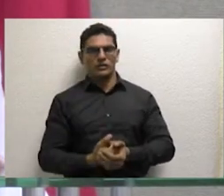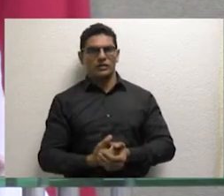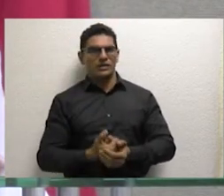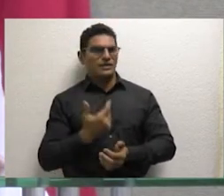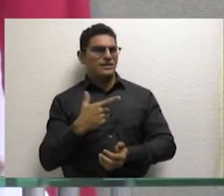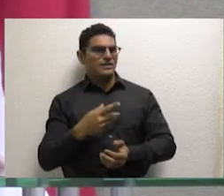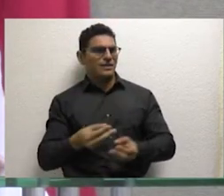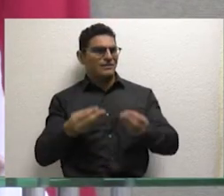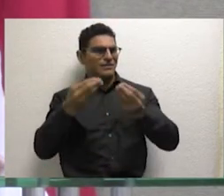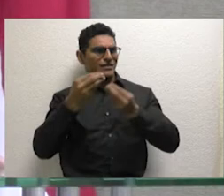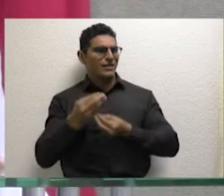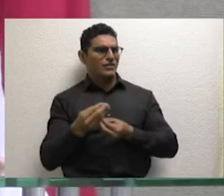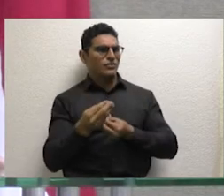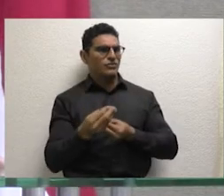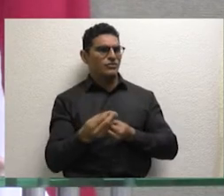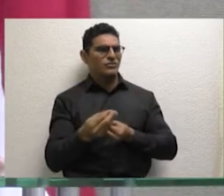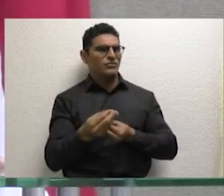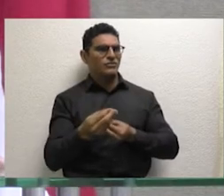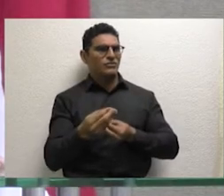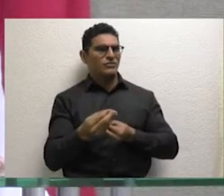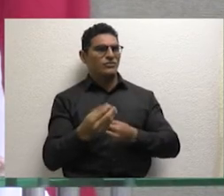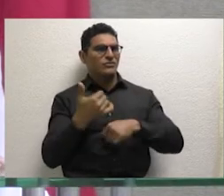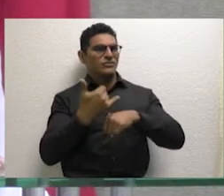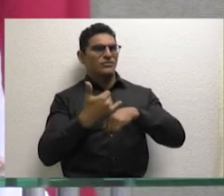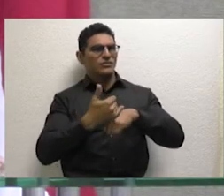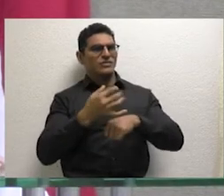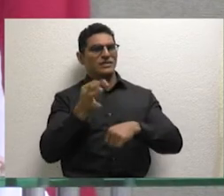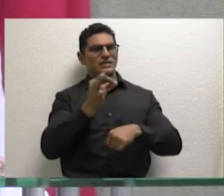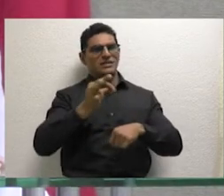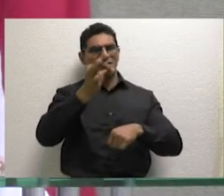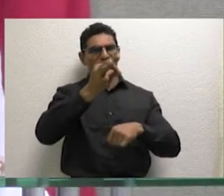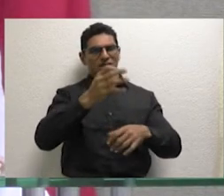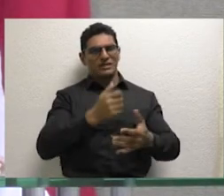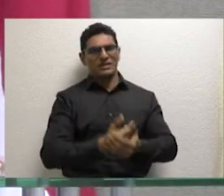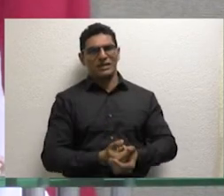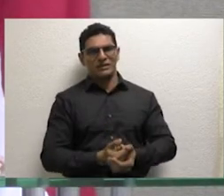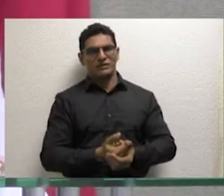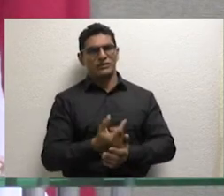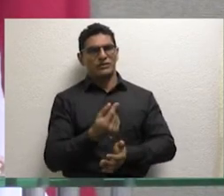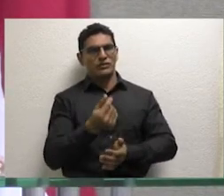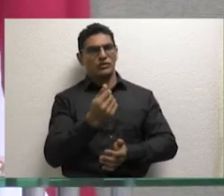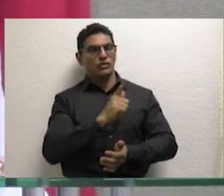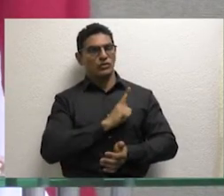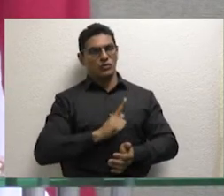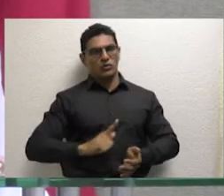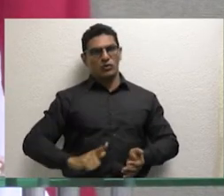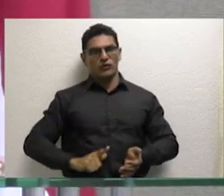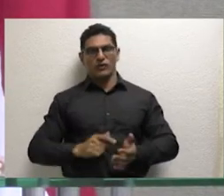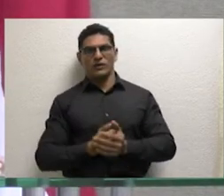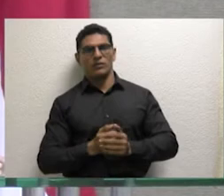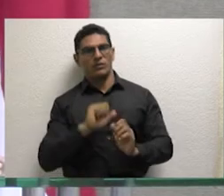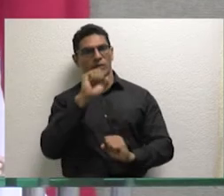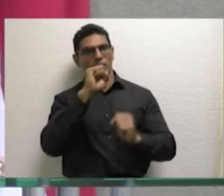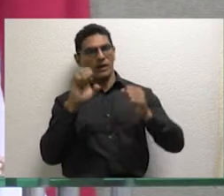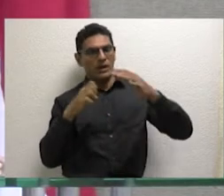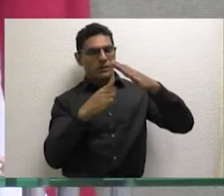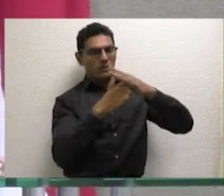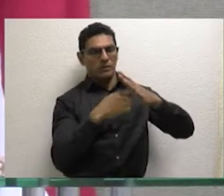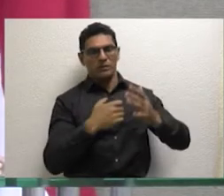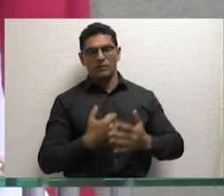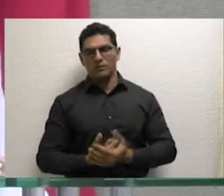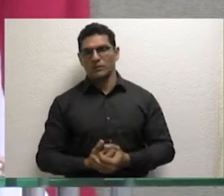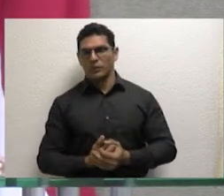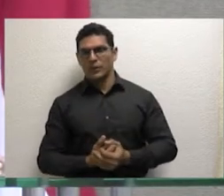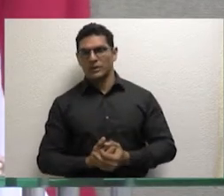de dinheiro público porque as empresas para oferirem o direito aos incentivos